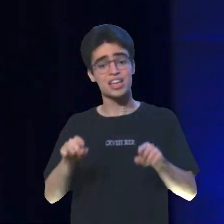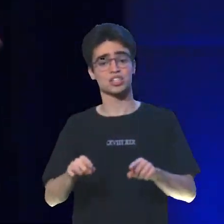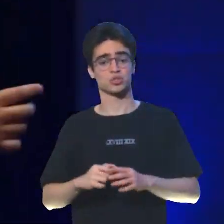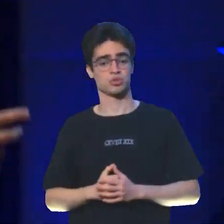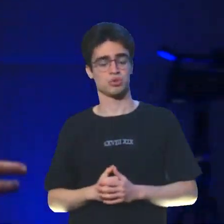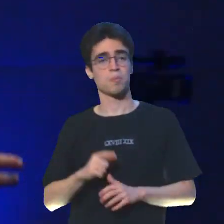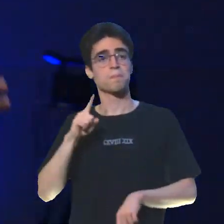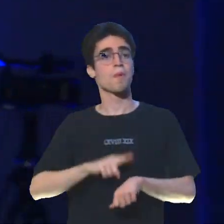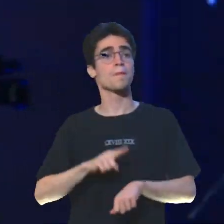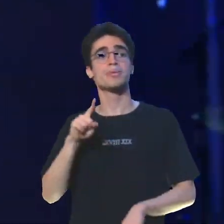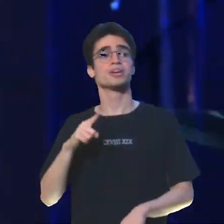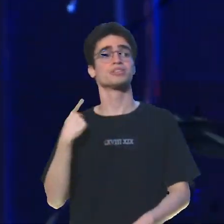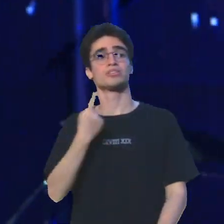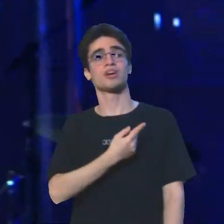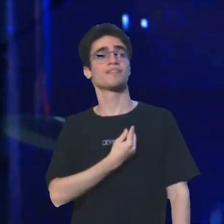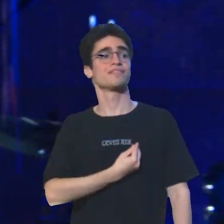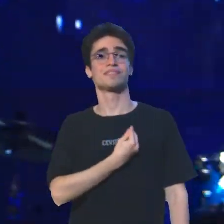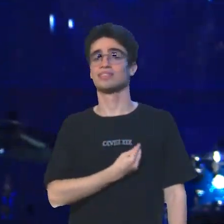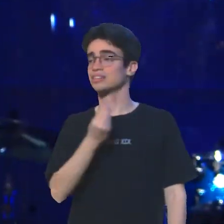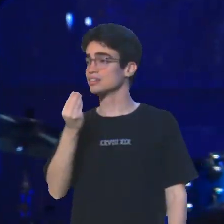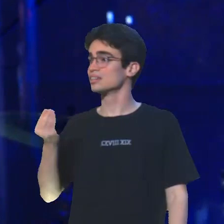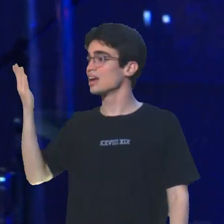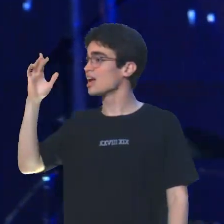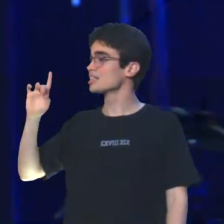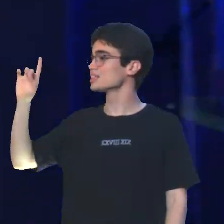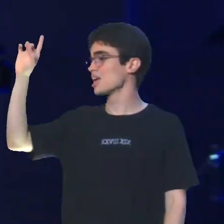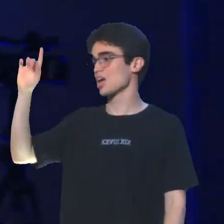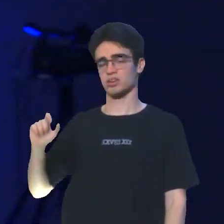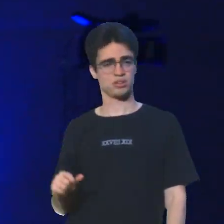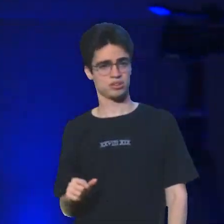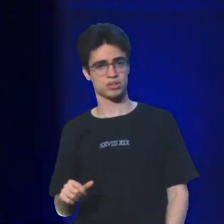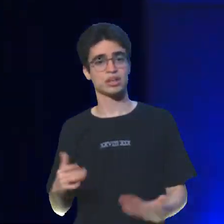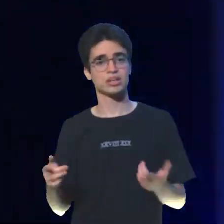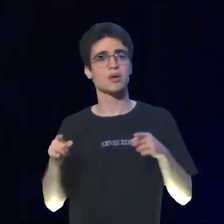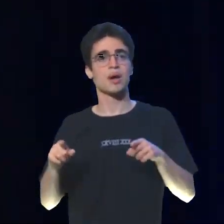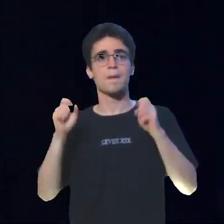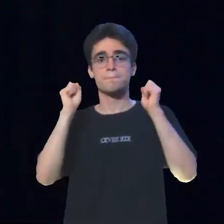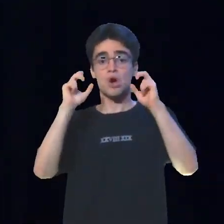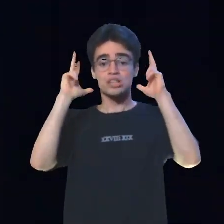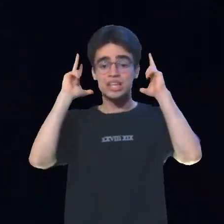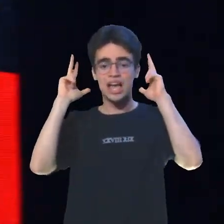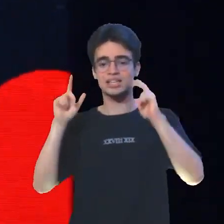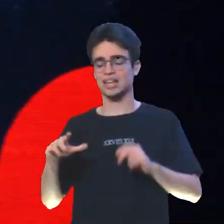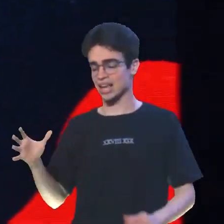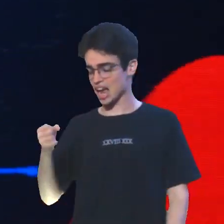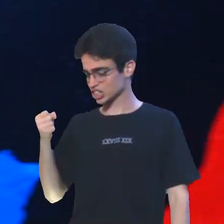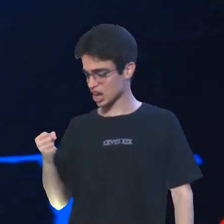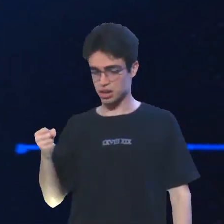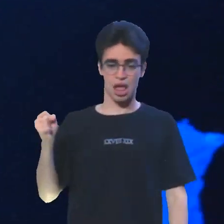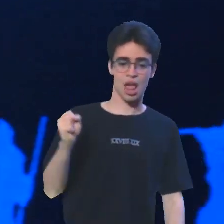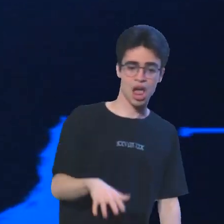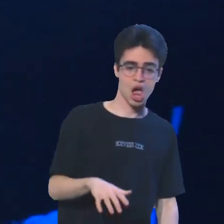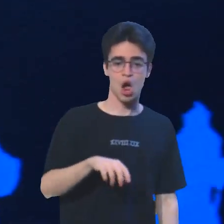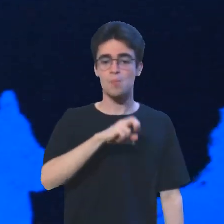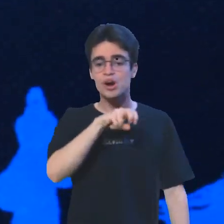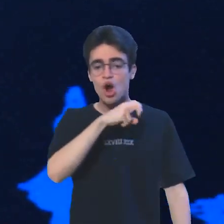nós vivemos pelo Senhor. E Moisés, quando pega aquele cajado e joga no chão, vira uma cobra, ele fala,